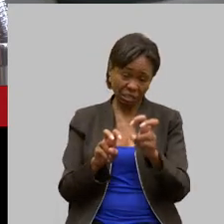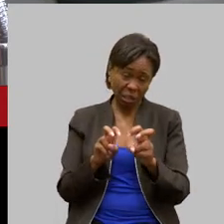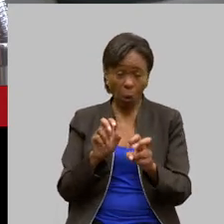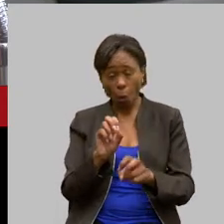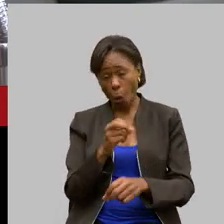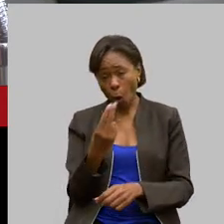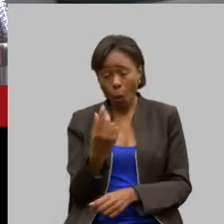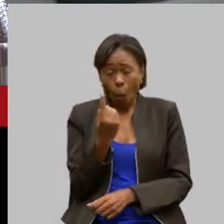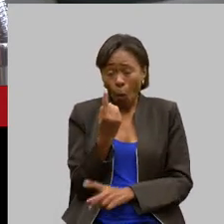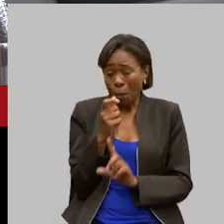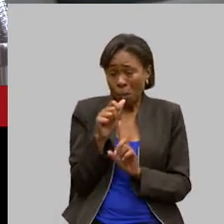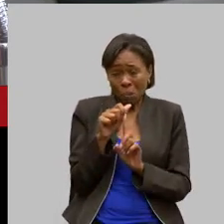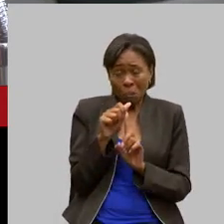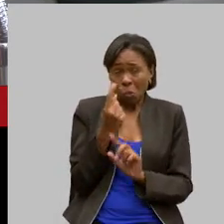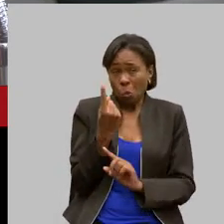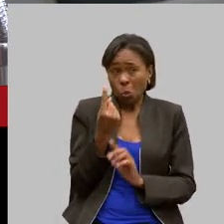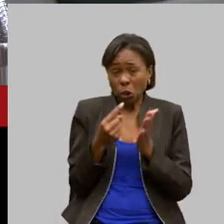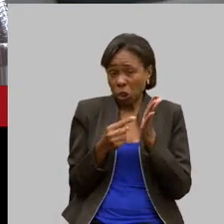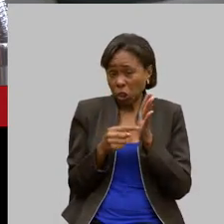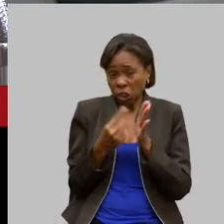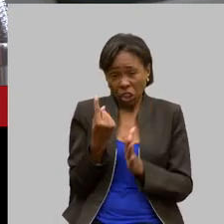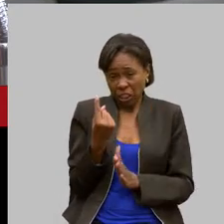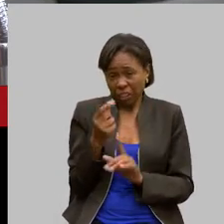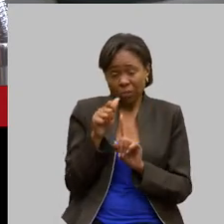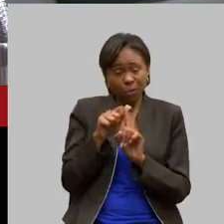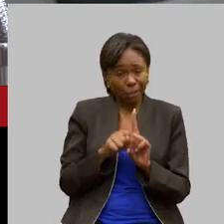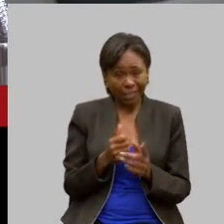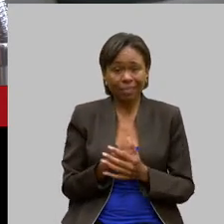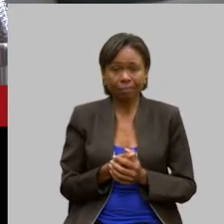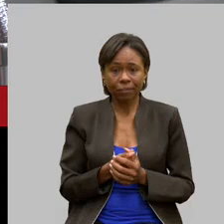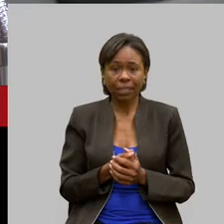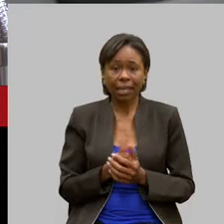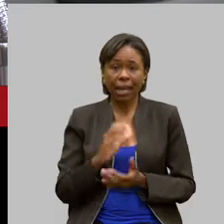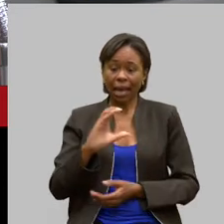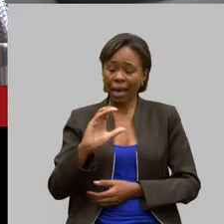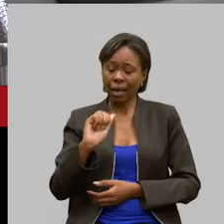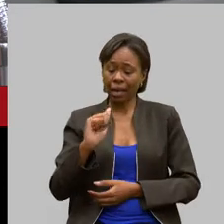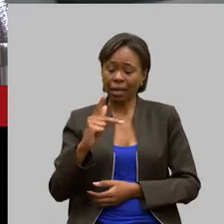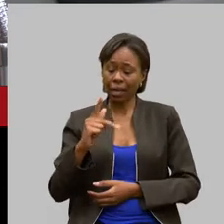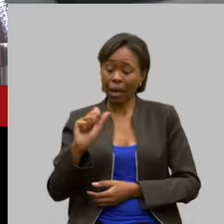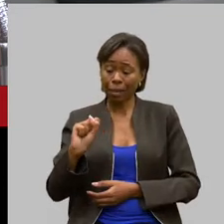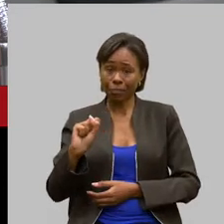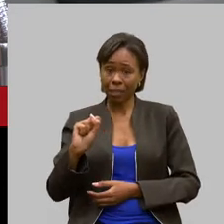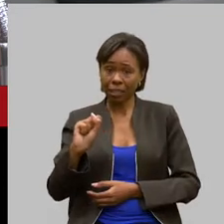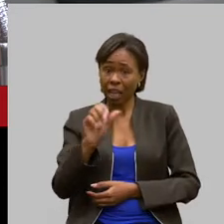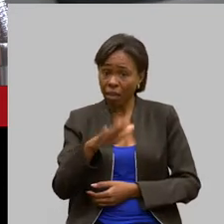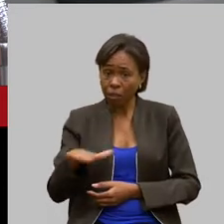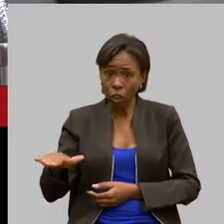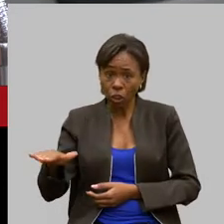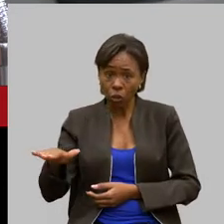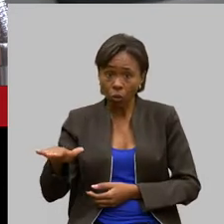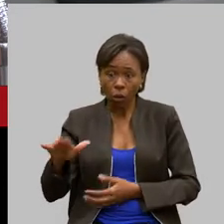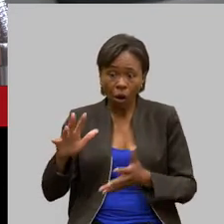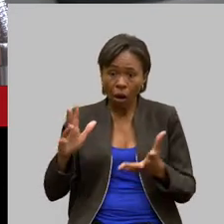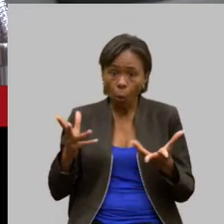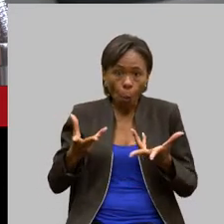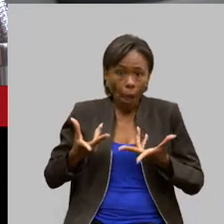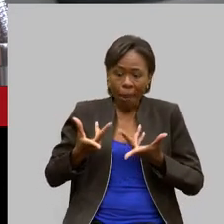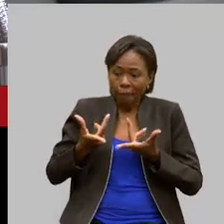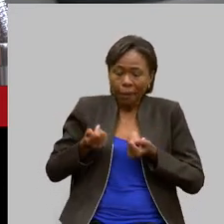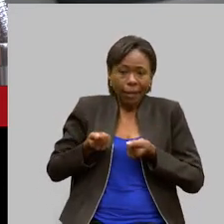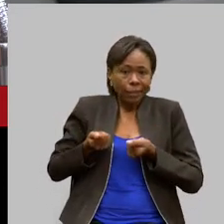CAPS Infantil não tem qualificação nenhuma para atender os nossos filhos lá em Divinópolis é só